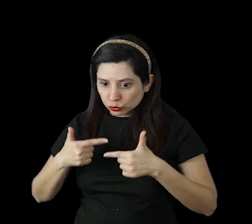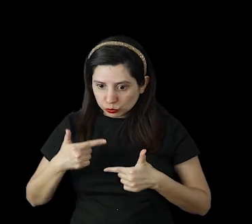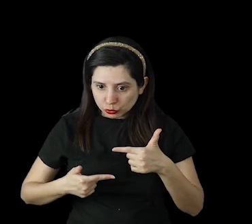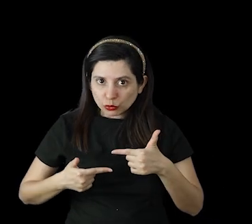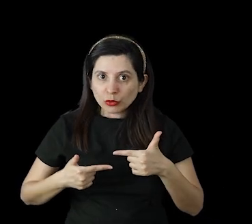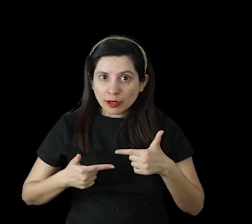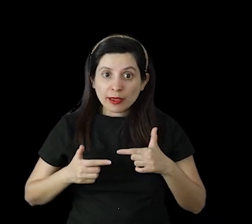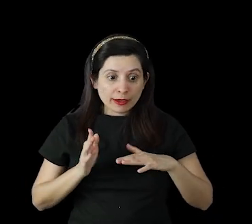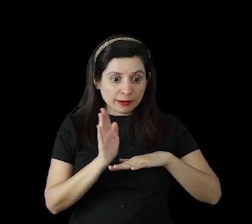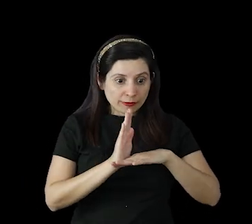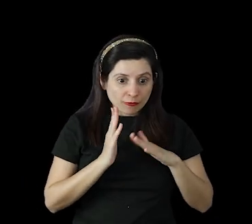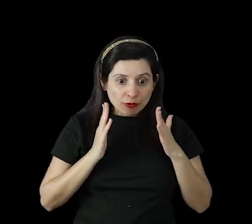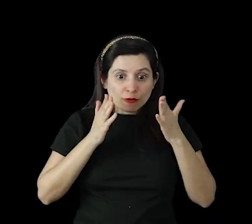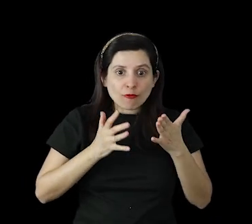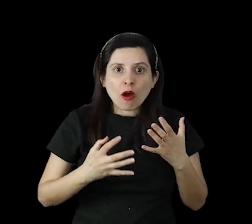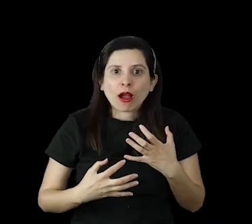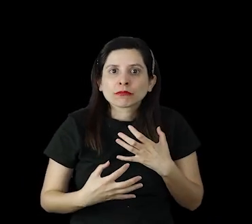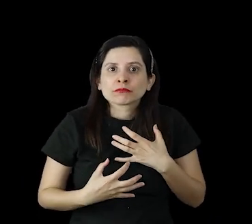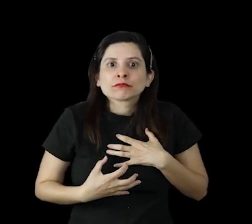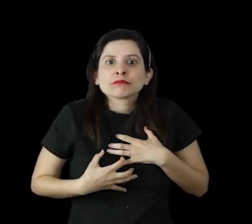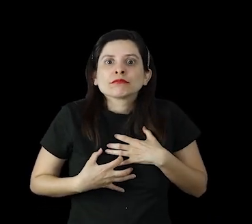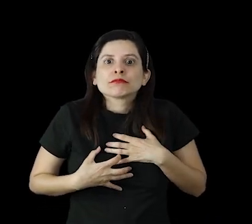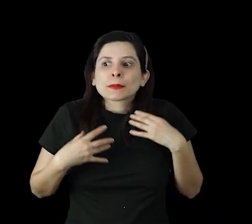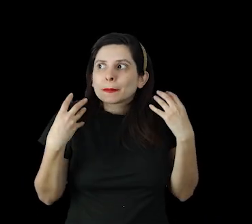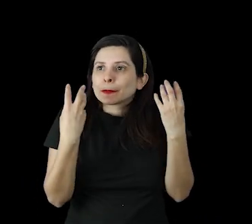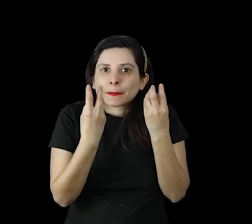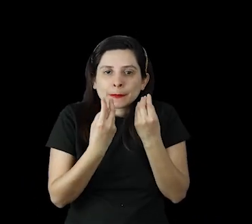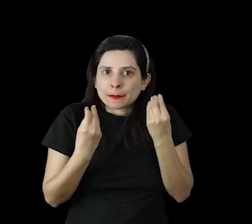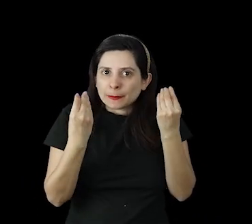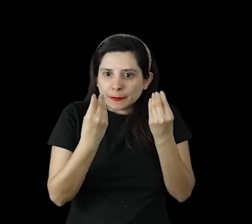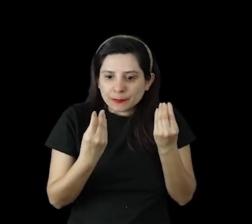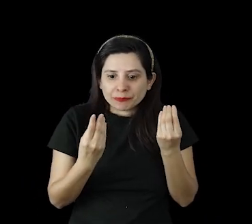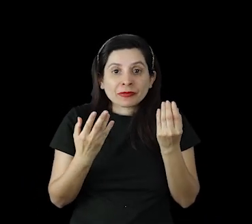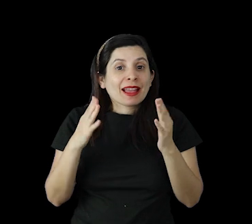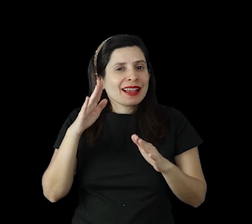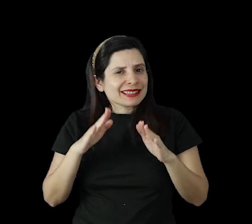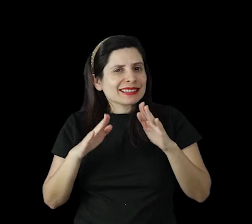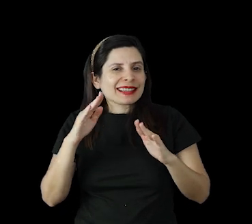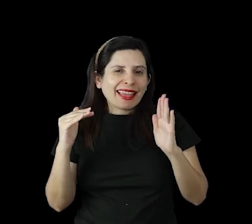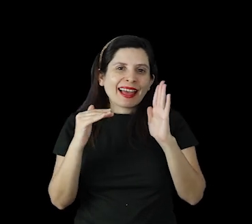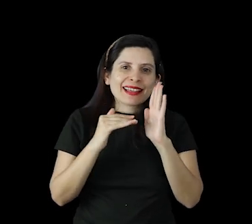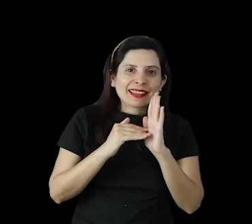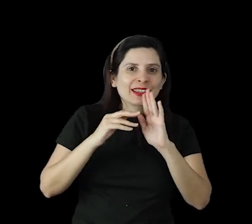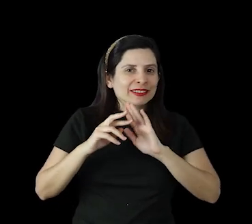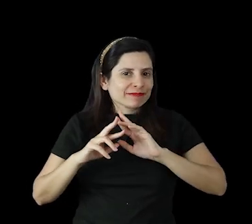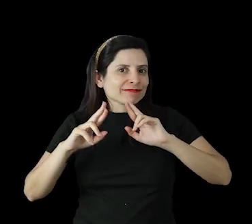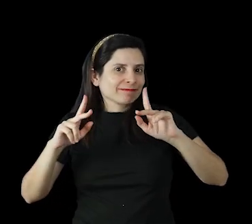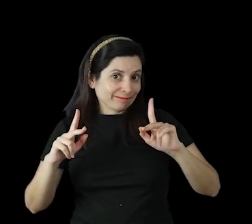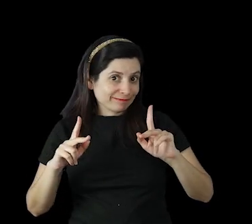na sensação, né? E às vezes é até um equívoco de certos